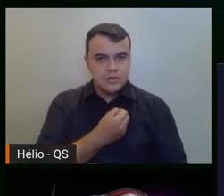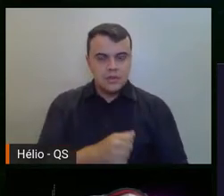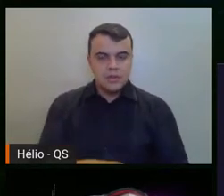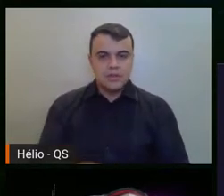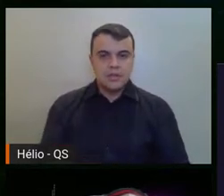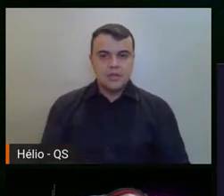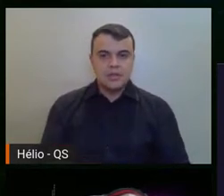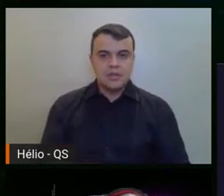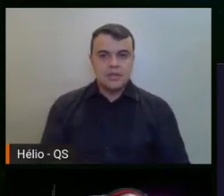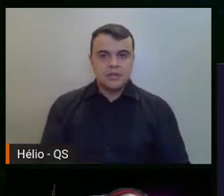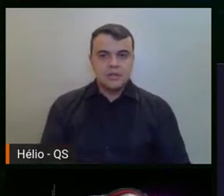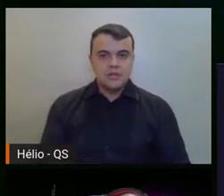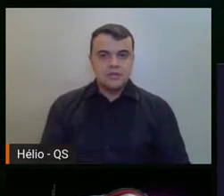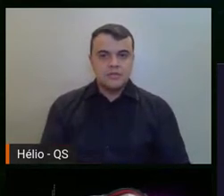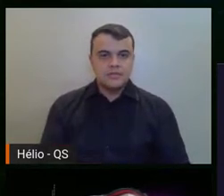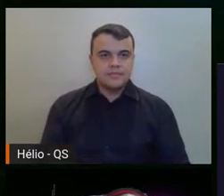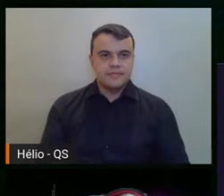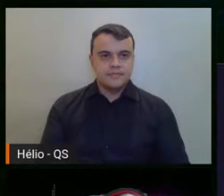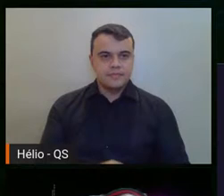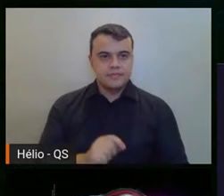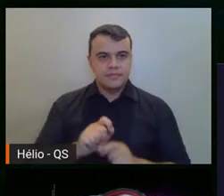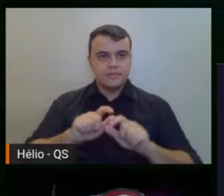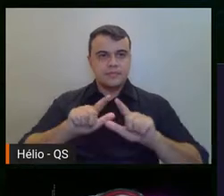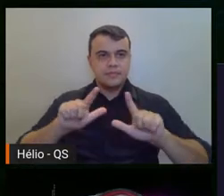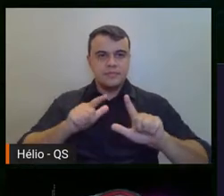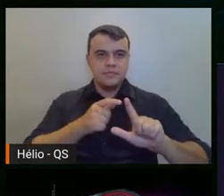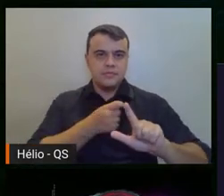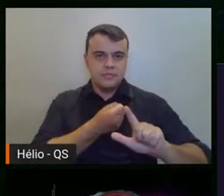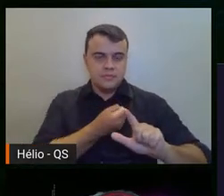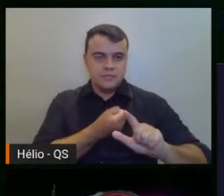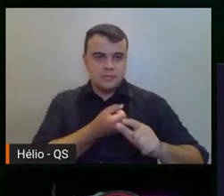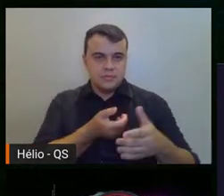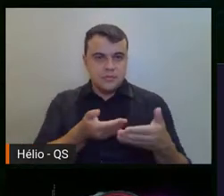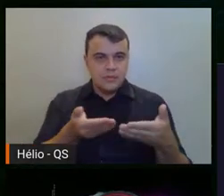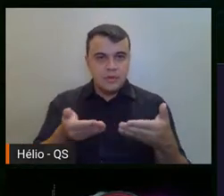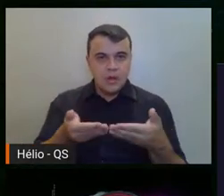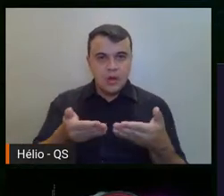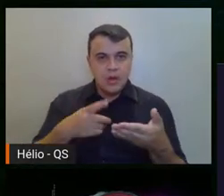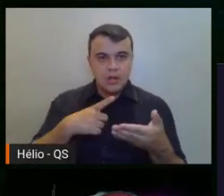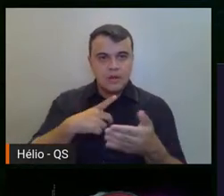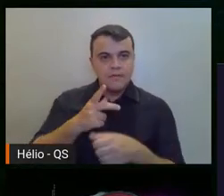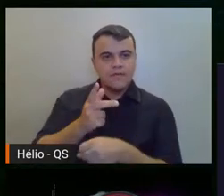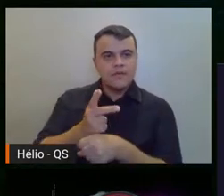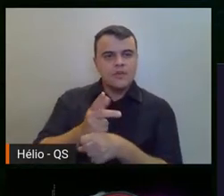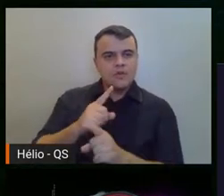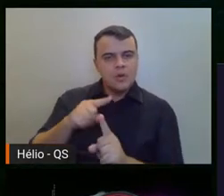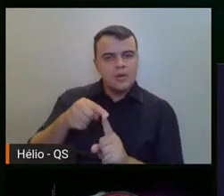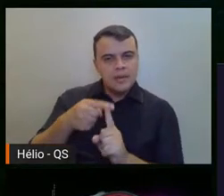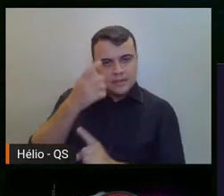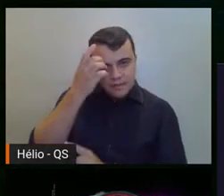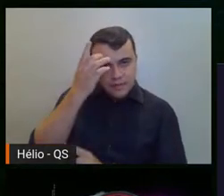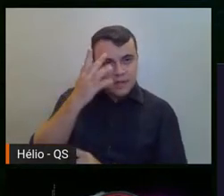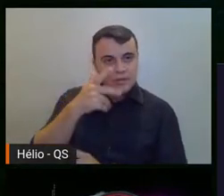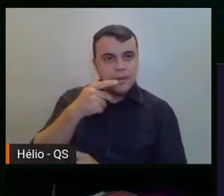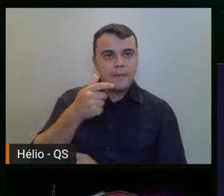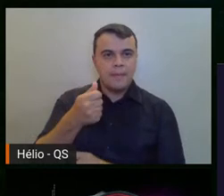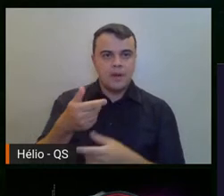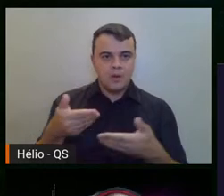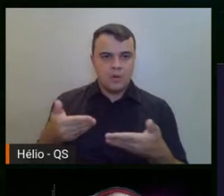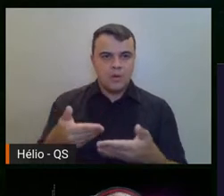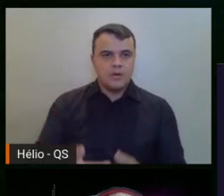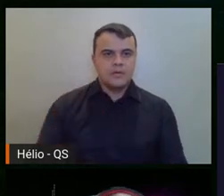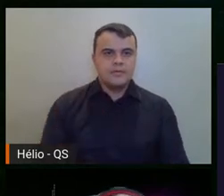antigamente a gente passava um slides com os números Mas agora ele ficou eu coloquei o vídeo porque fica mais fácil e tá mais atualizado também